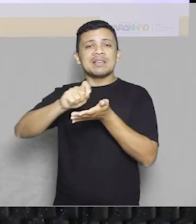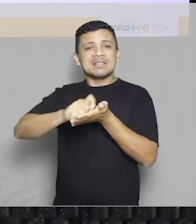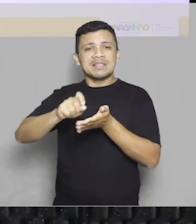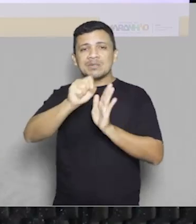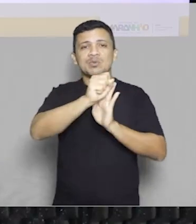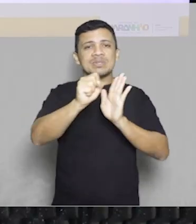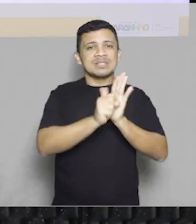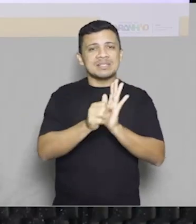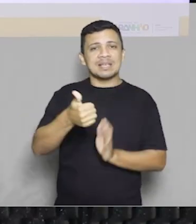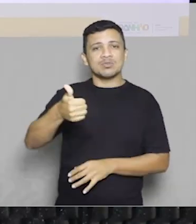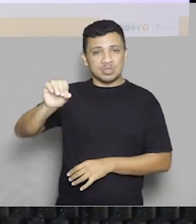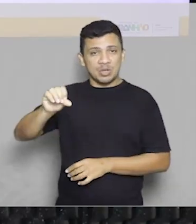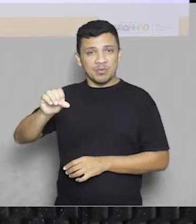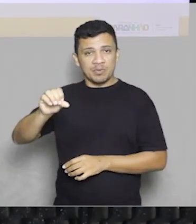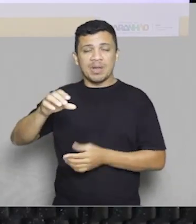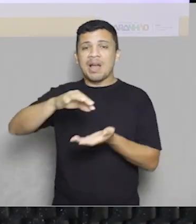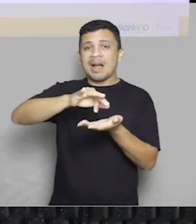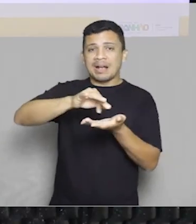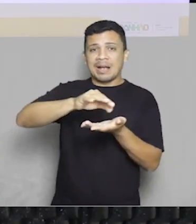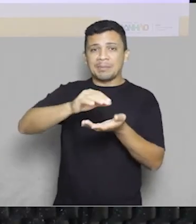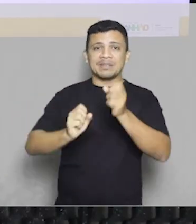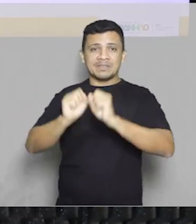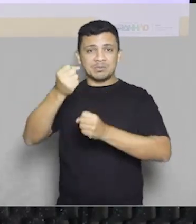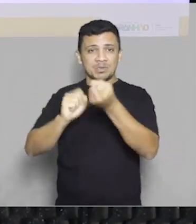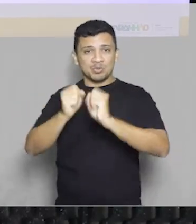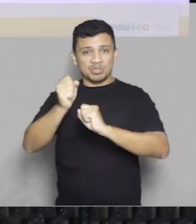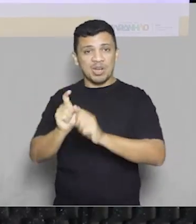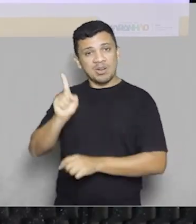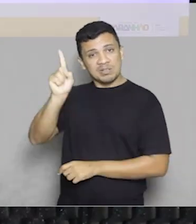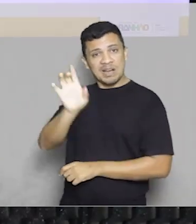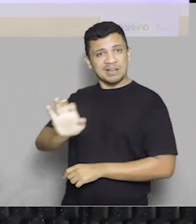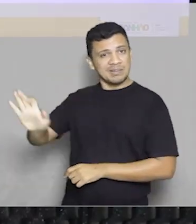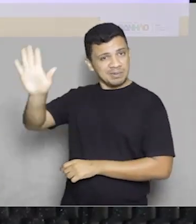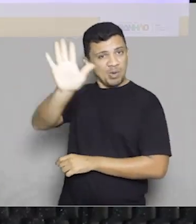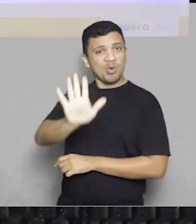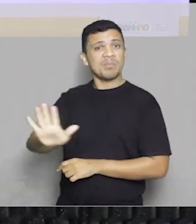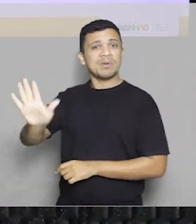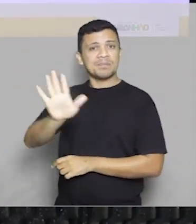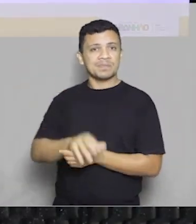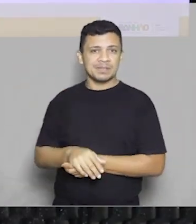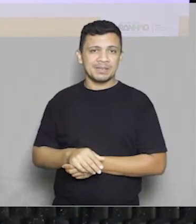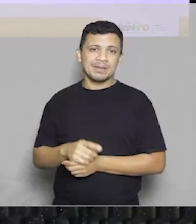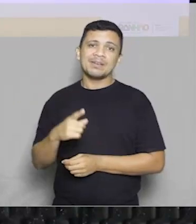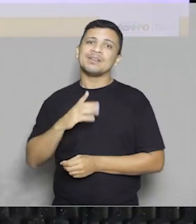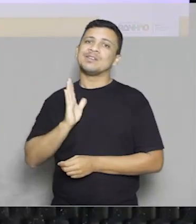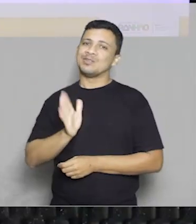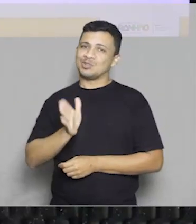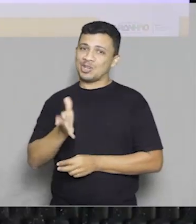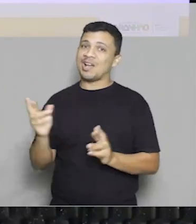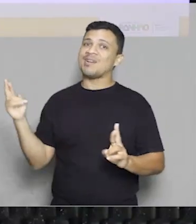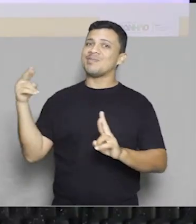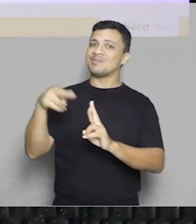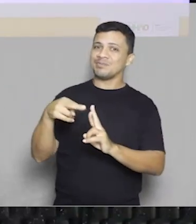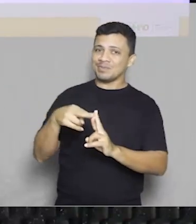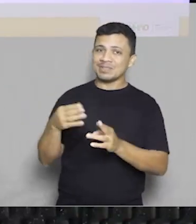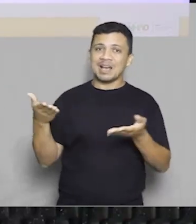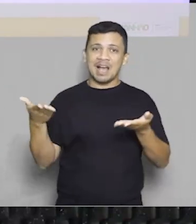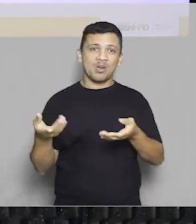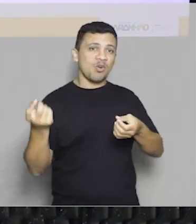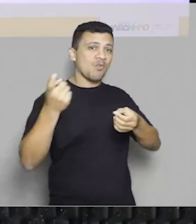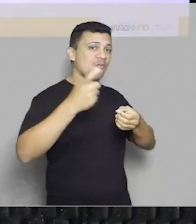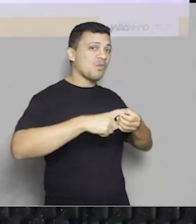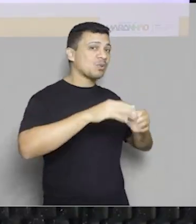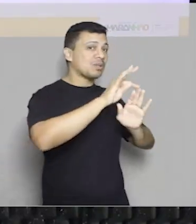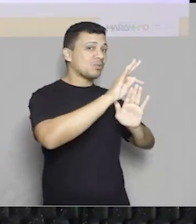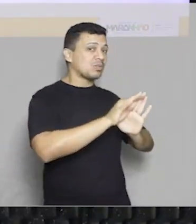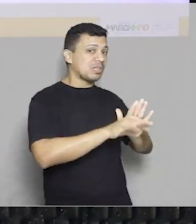do capitalismo industrial lá na Europa, ok? Então a gente pegou ali as principais referências, vamos agora para o texto 1, que é a música,